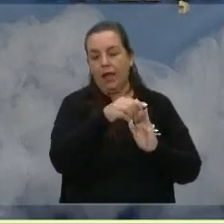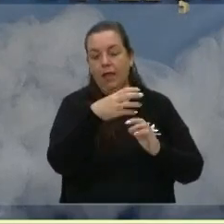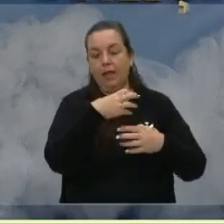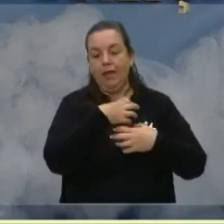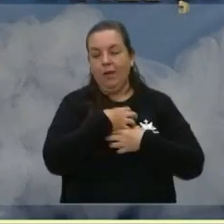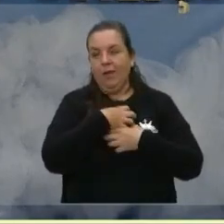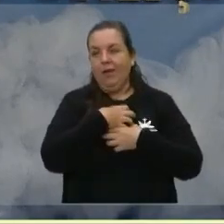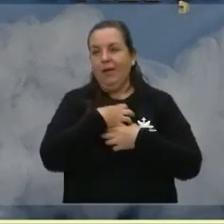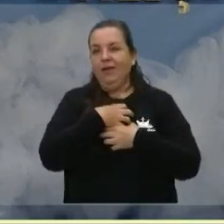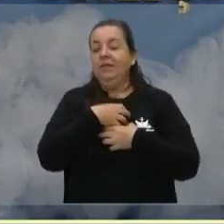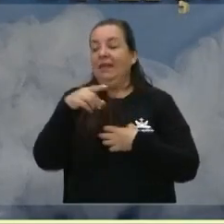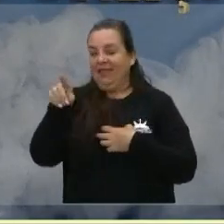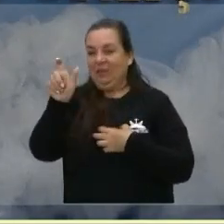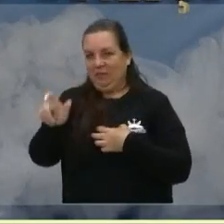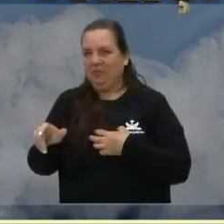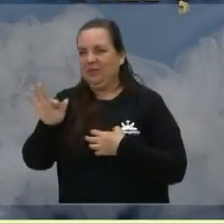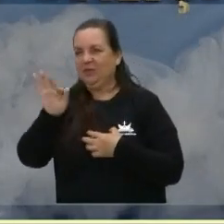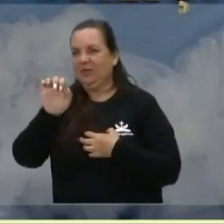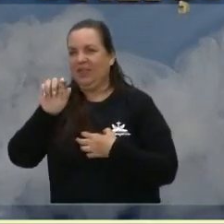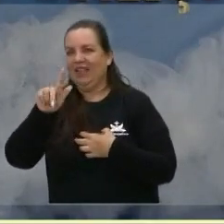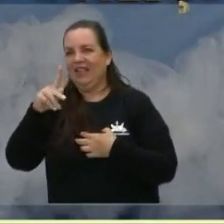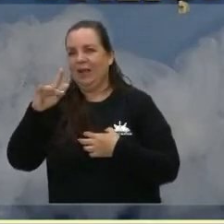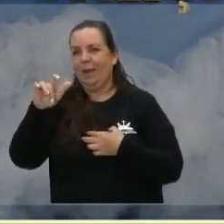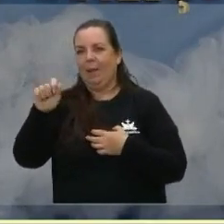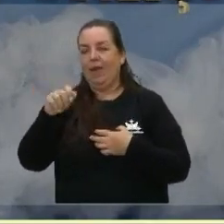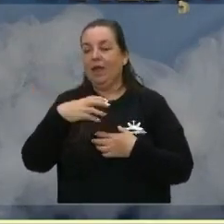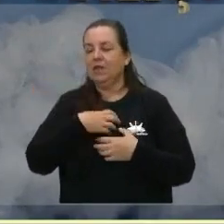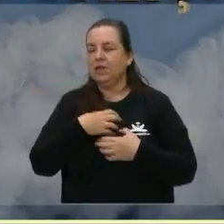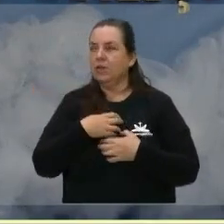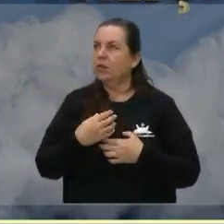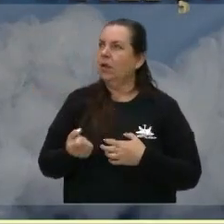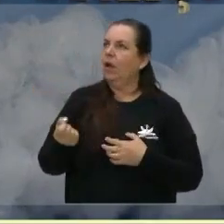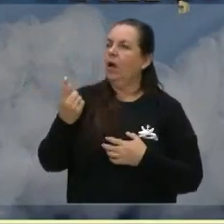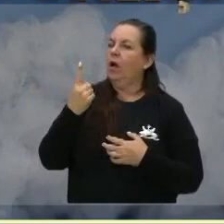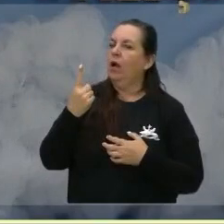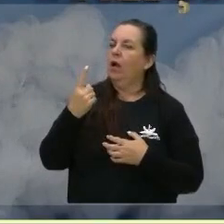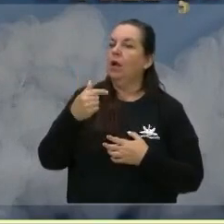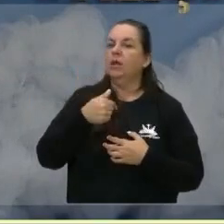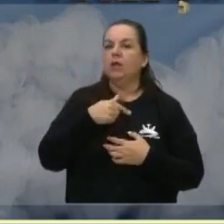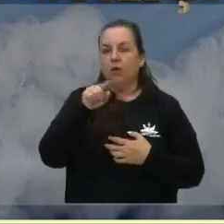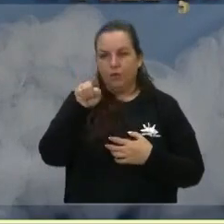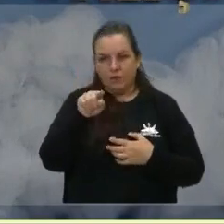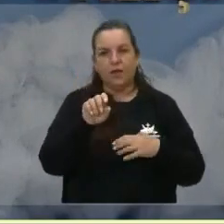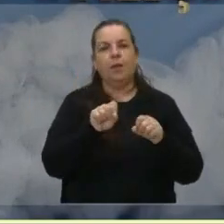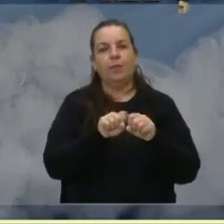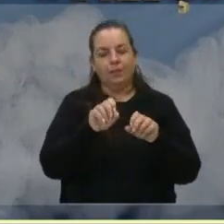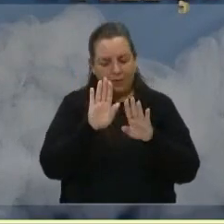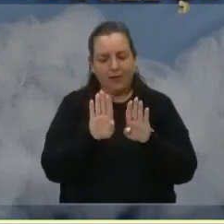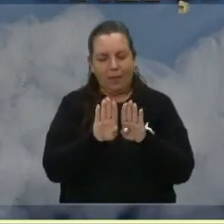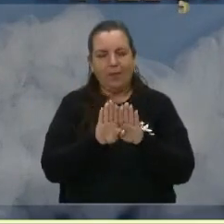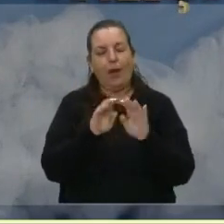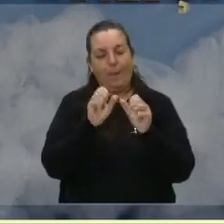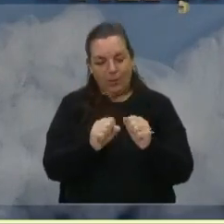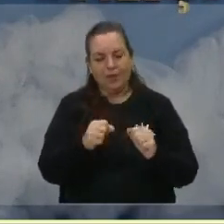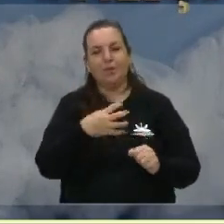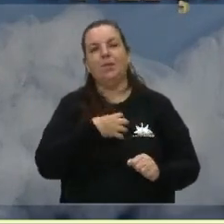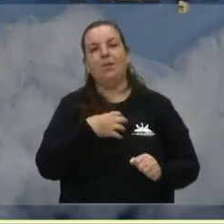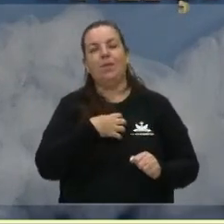sentiu uma experiência mística que eu e você podemos sentir, que Paulo